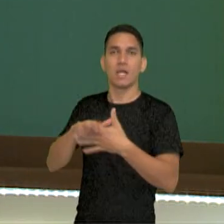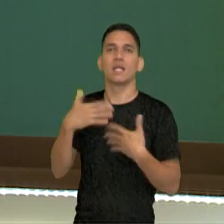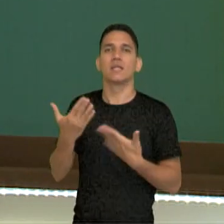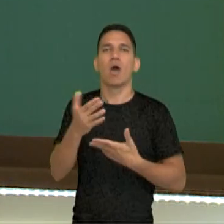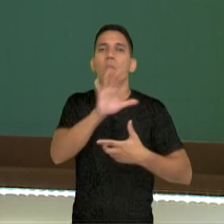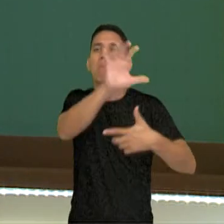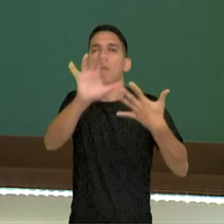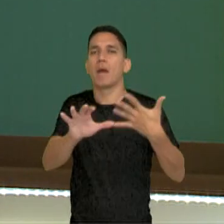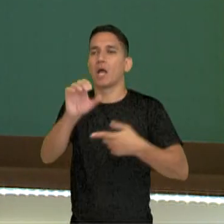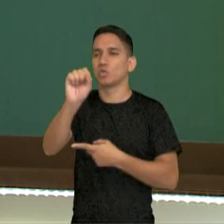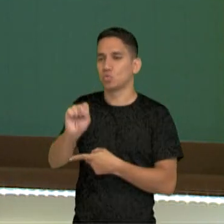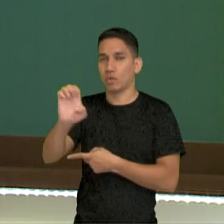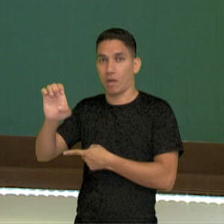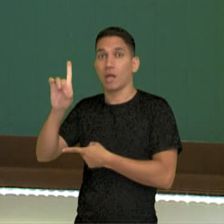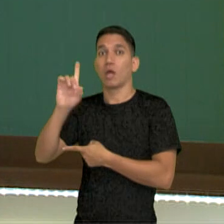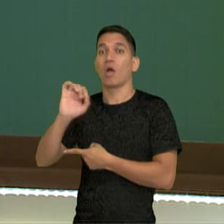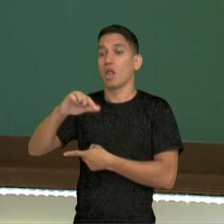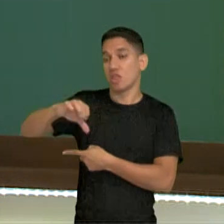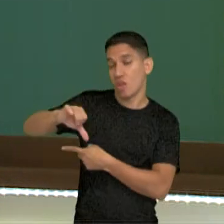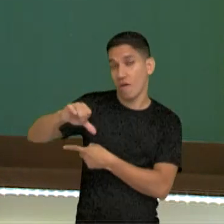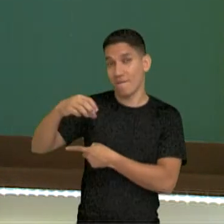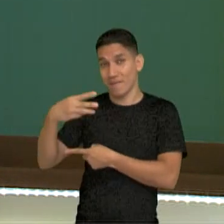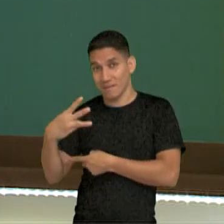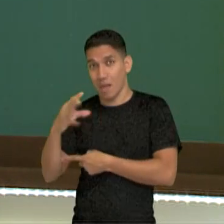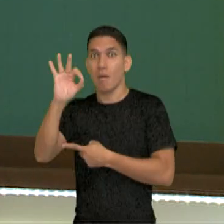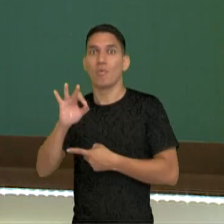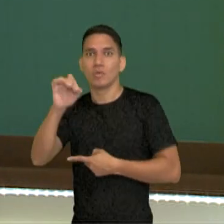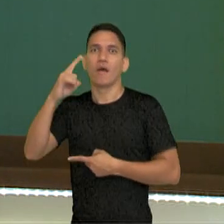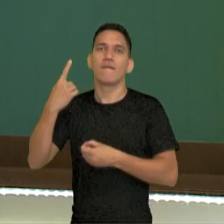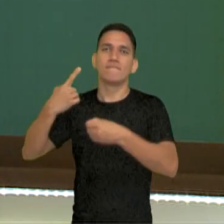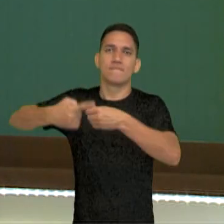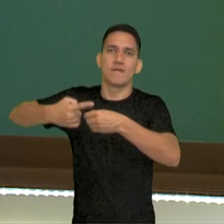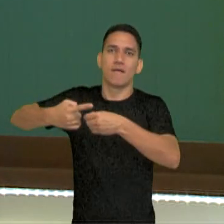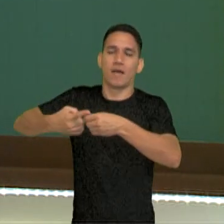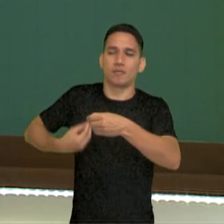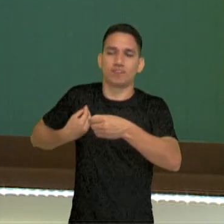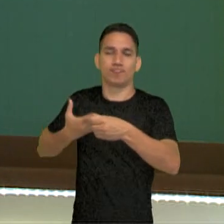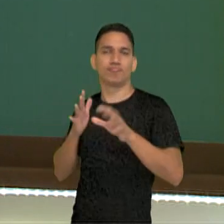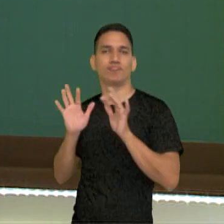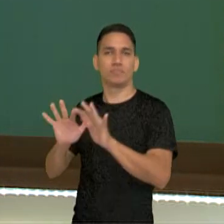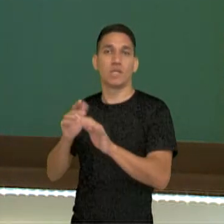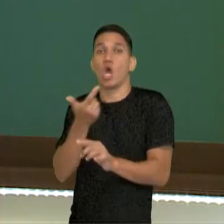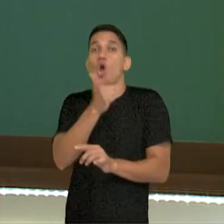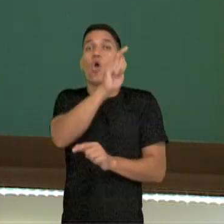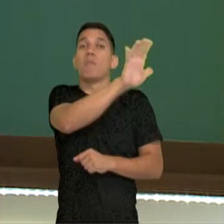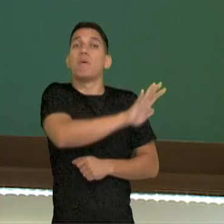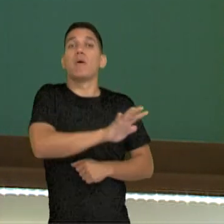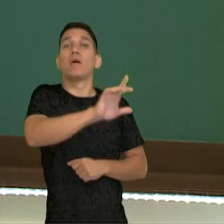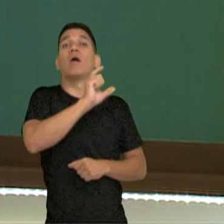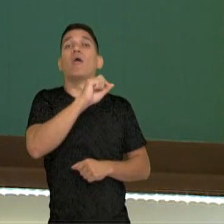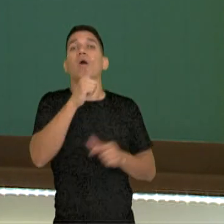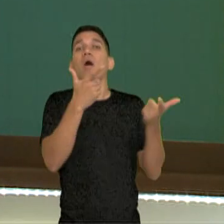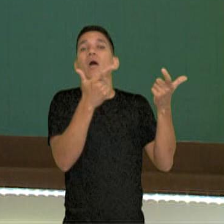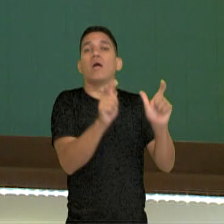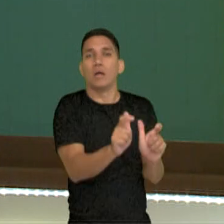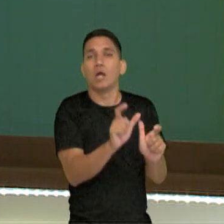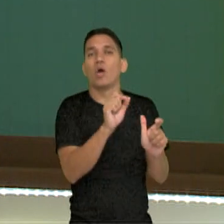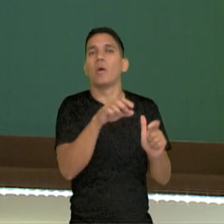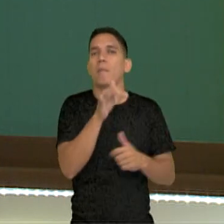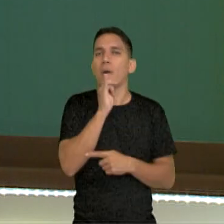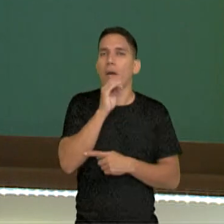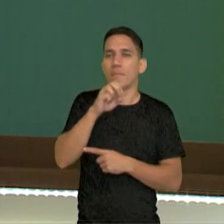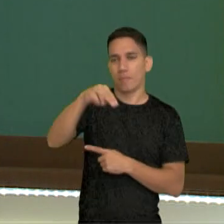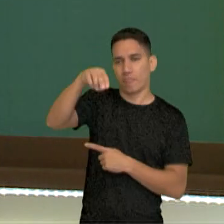Sudeste, 93% da população vive em áreas urbanas. Outras regiões aqui em menor quantidade, como o